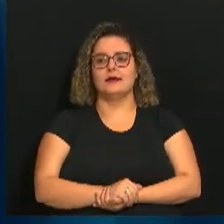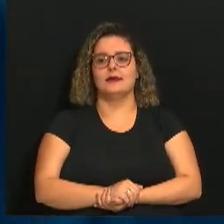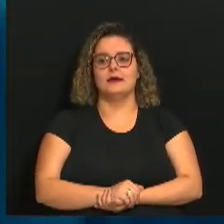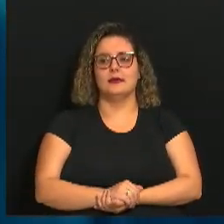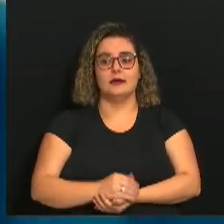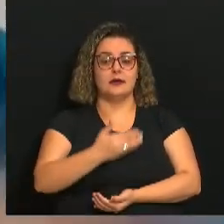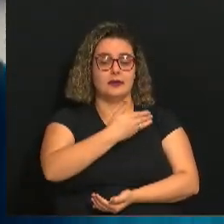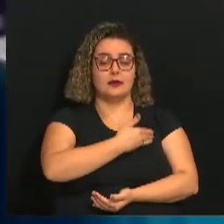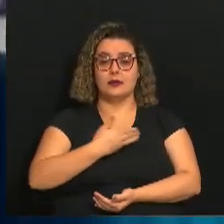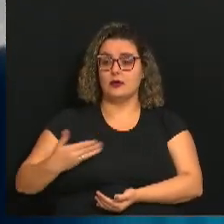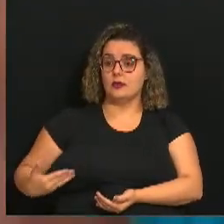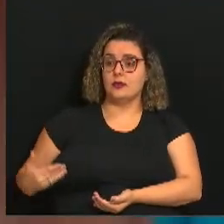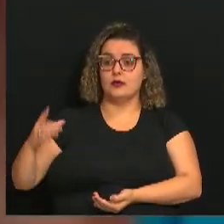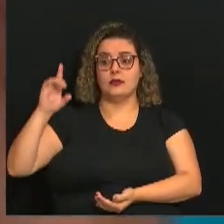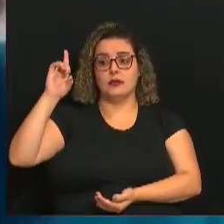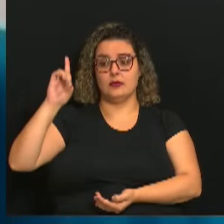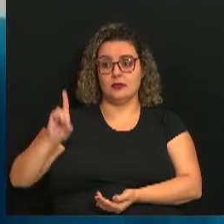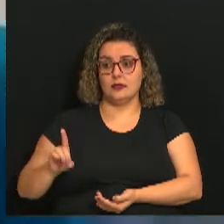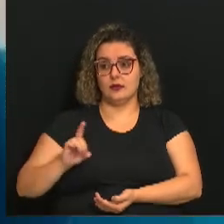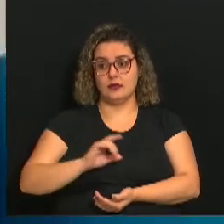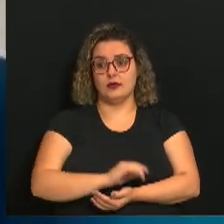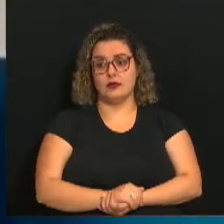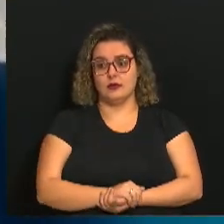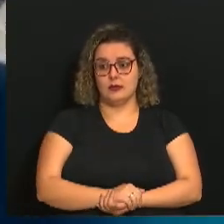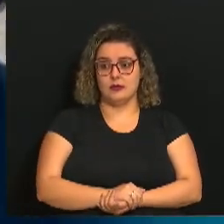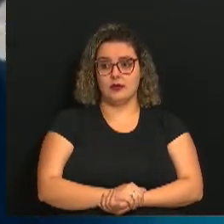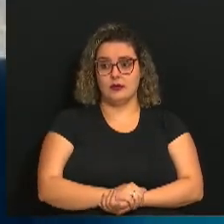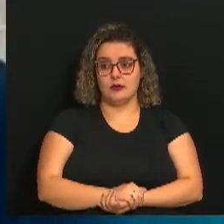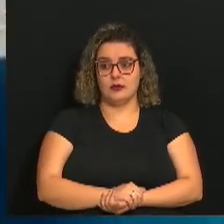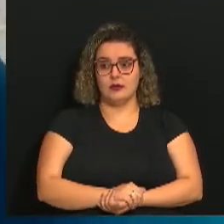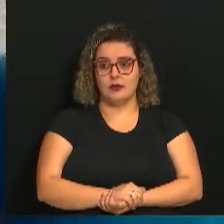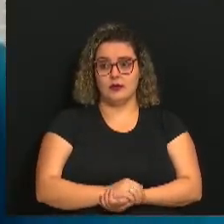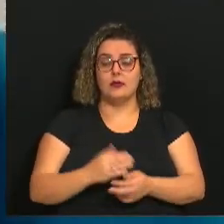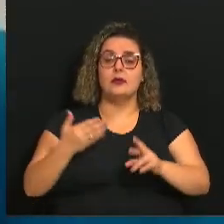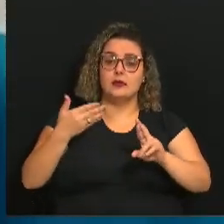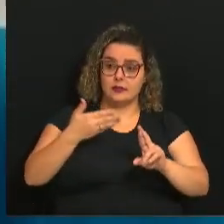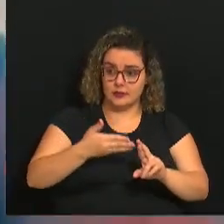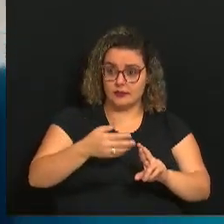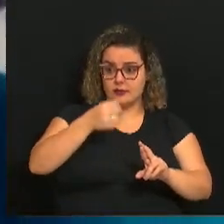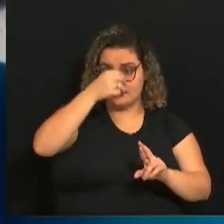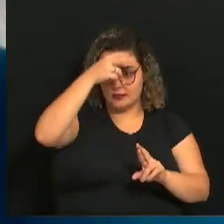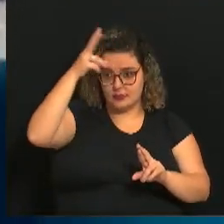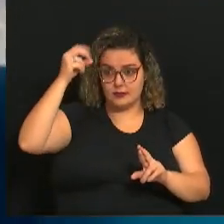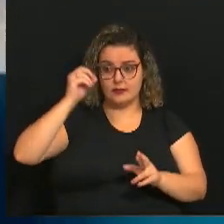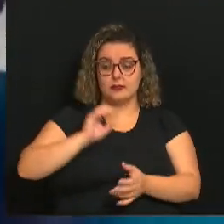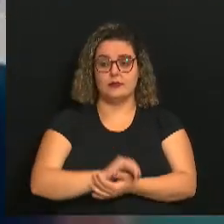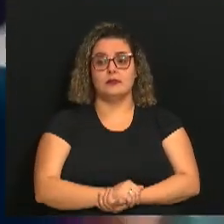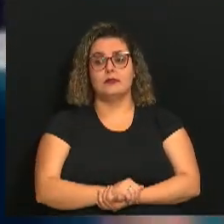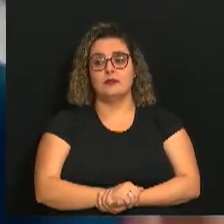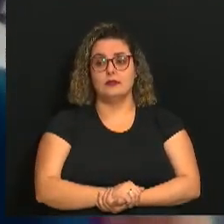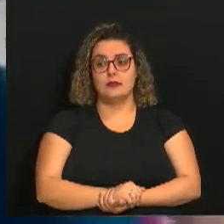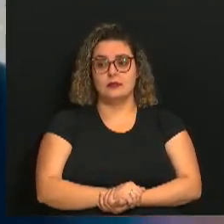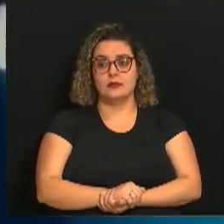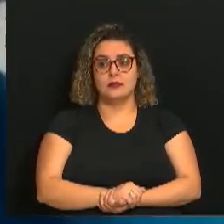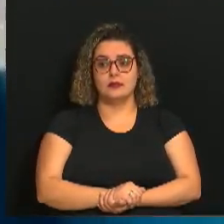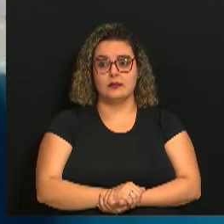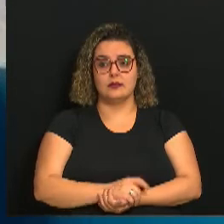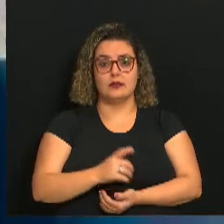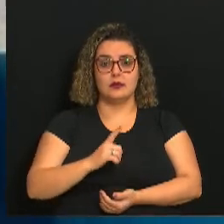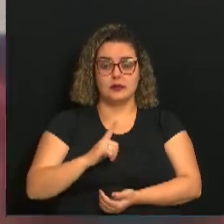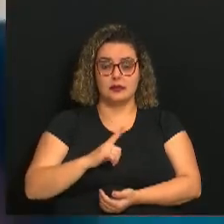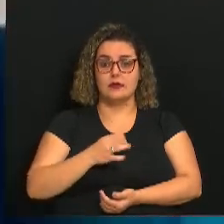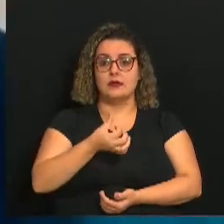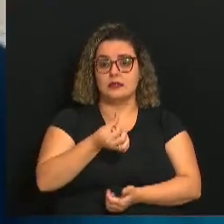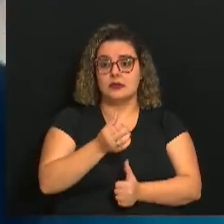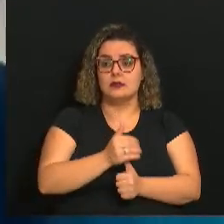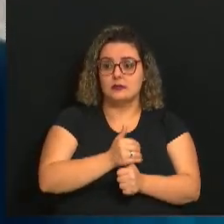E o cara lá, né, que é o representante lá, o prefeito, me parece que ele já teve 6 mandatos lá. Né?